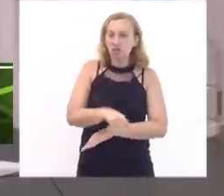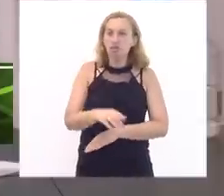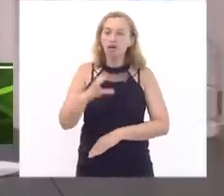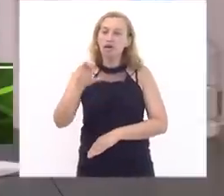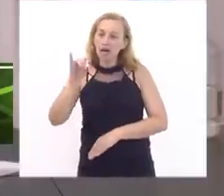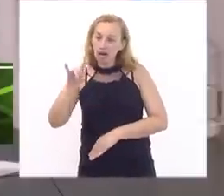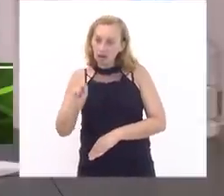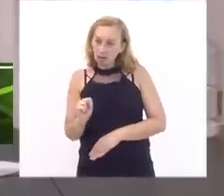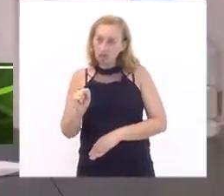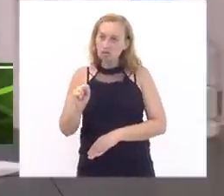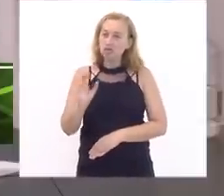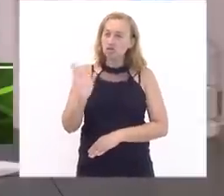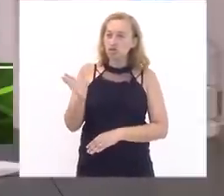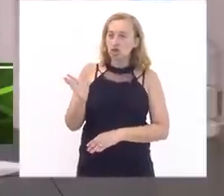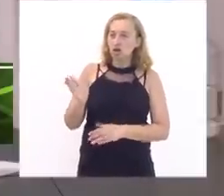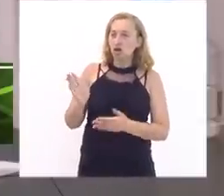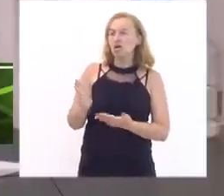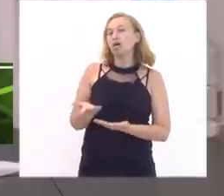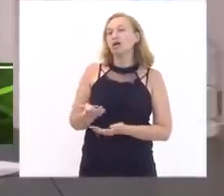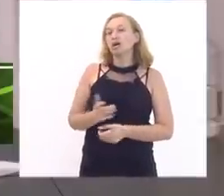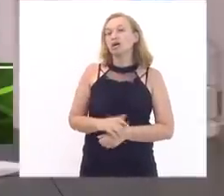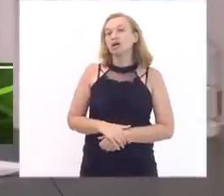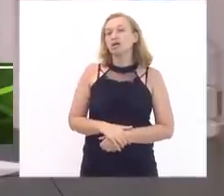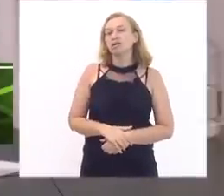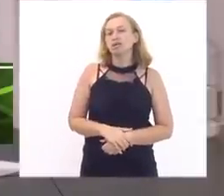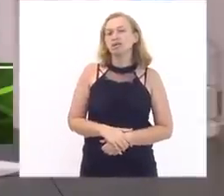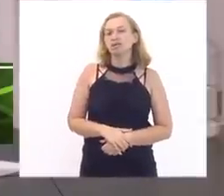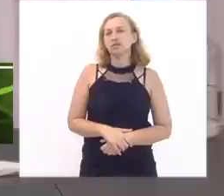já estão agora, não, já estão há algum tempo,